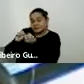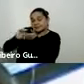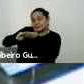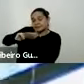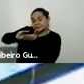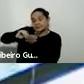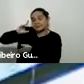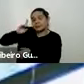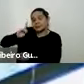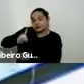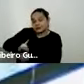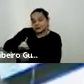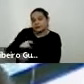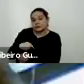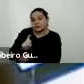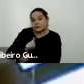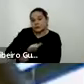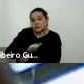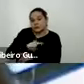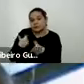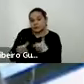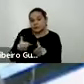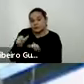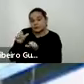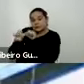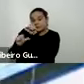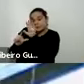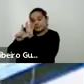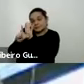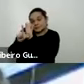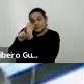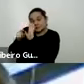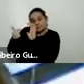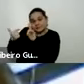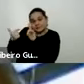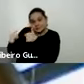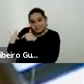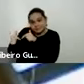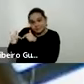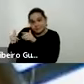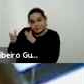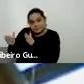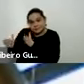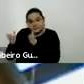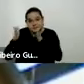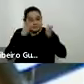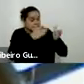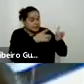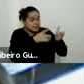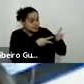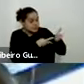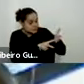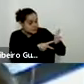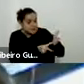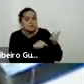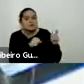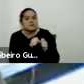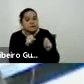trabalhadores, a reforma da Previdência da mesma forma, o sindicato adotou uma linha estratégica de que o